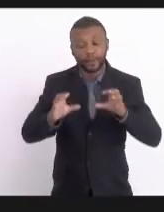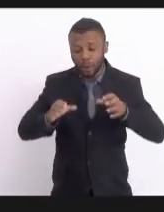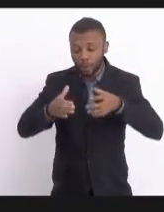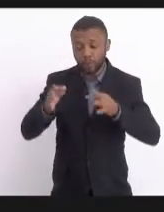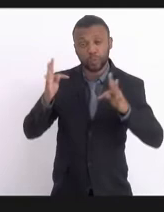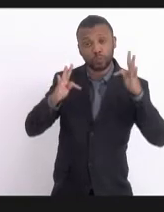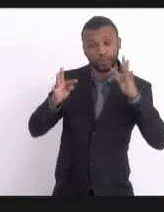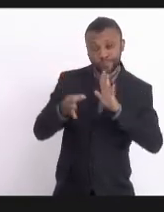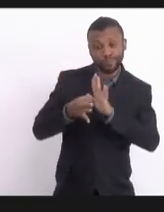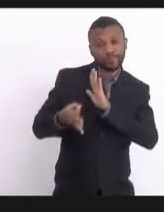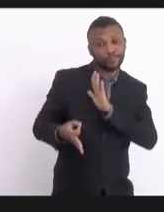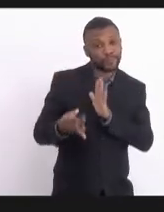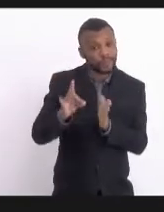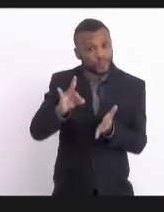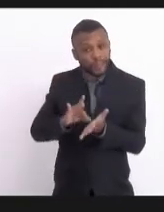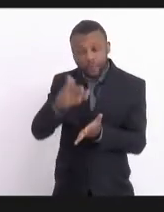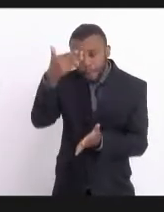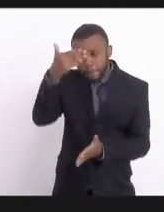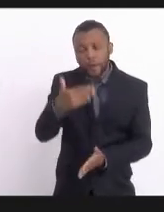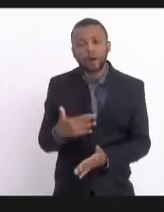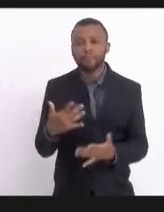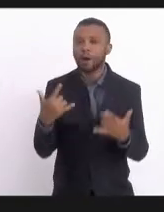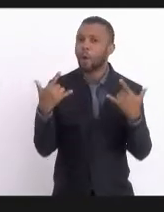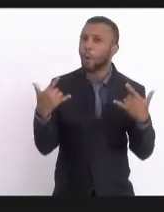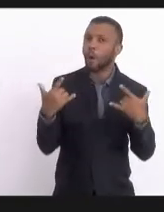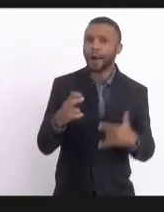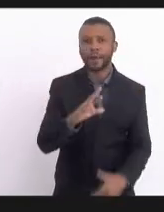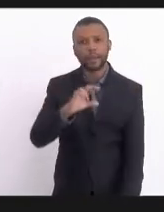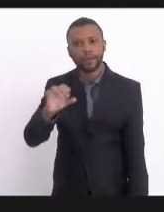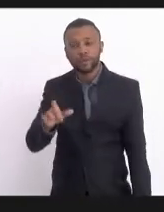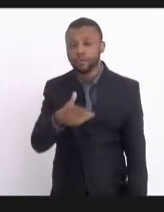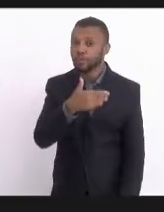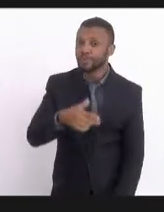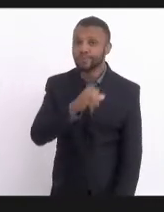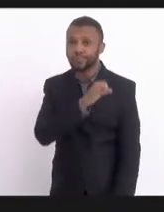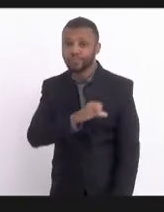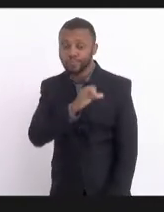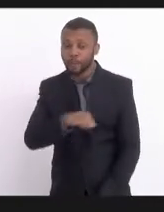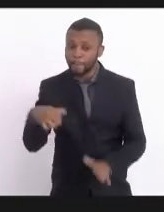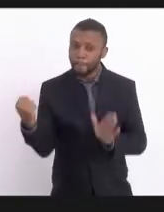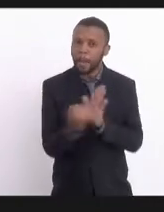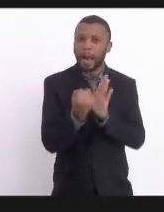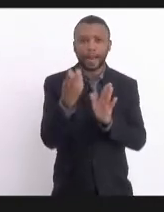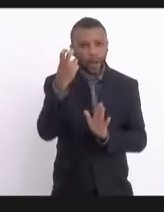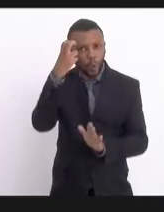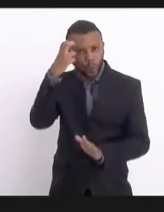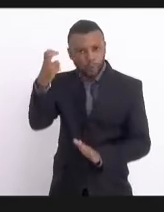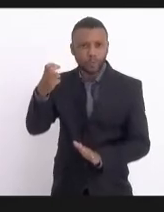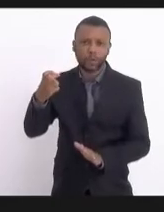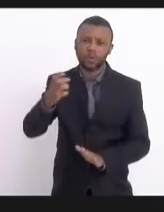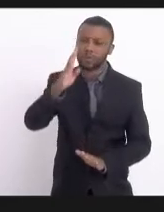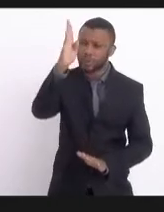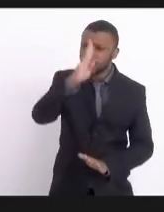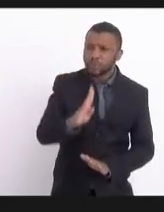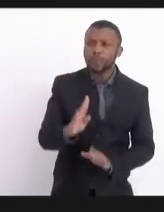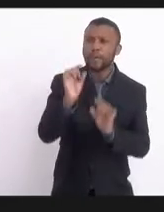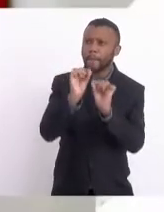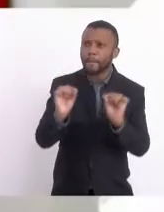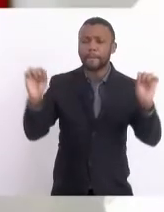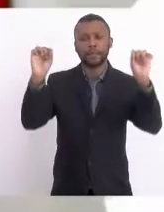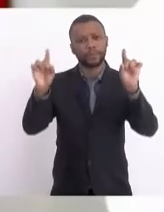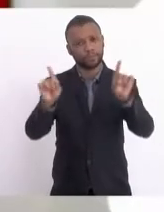realmente o Rock in Rio, um patrimônio do Estado do Rio de Janeiro e do Brasil. Obrigada, presidente.